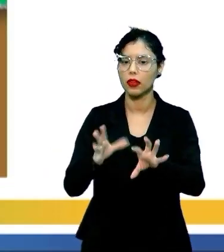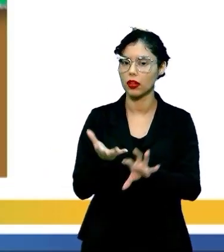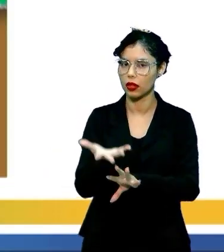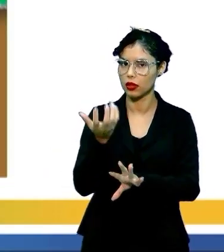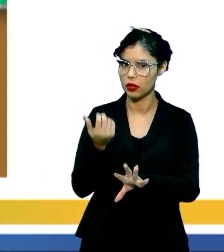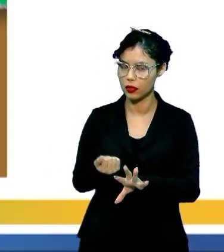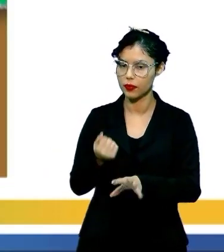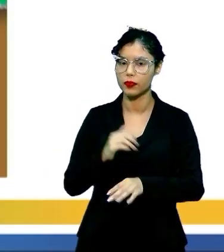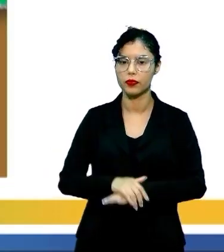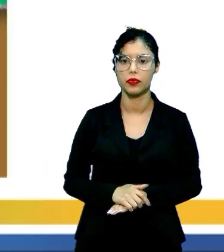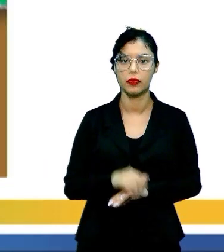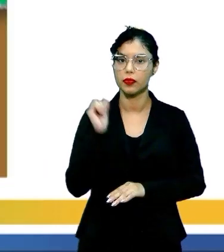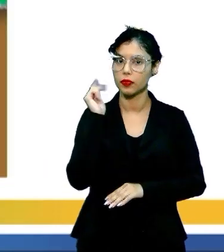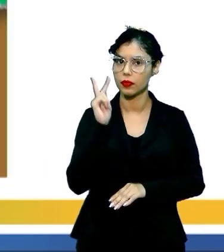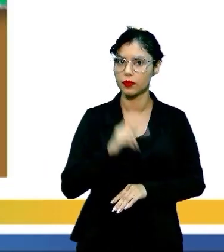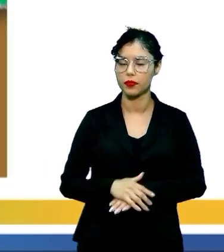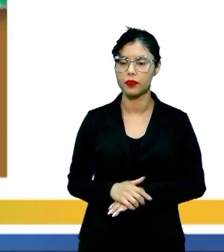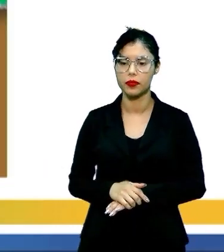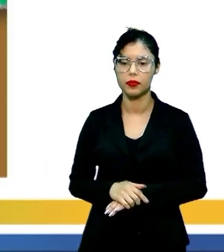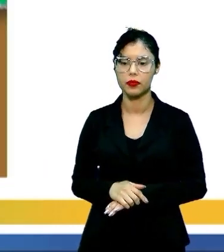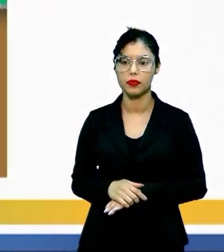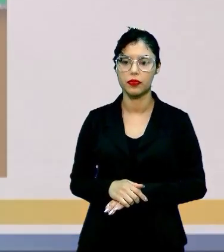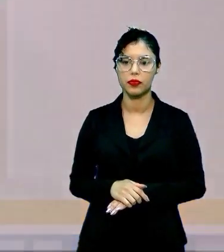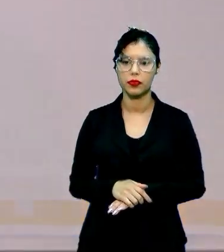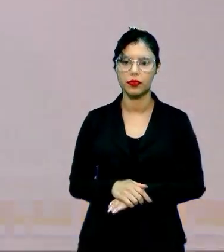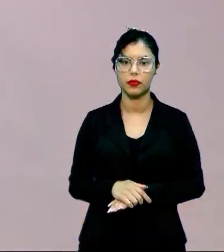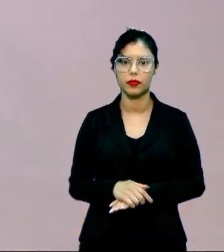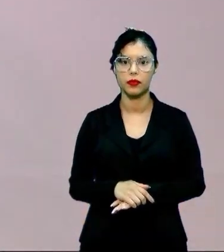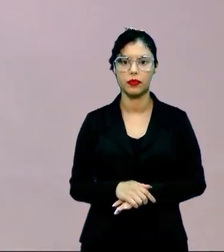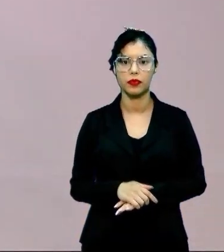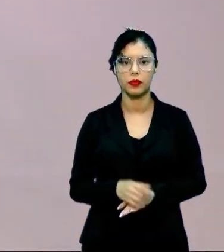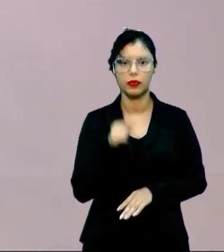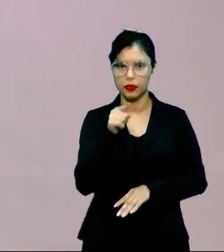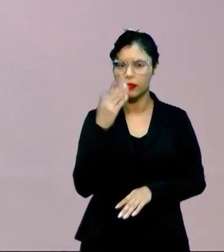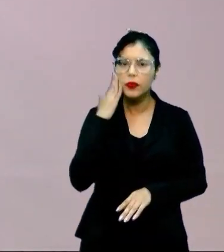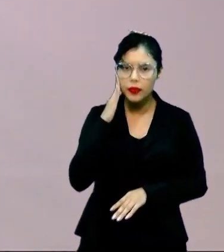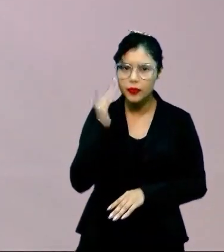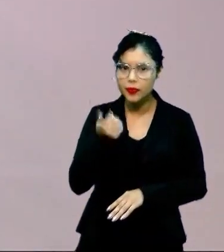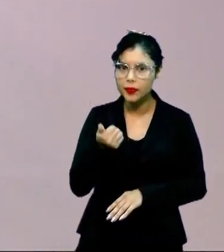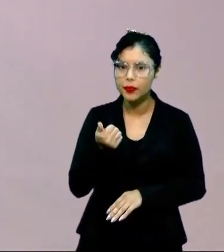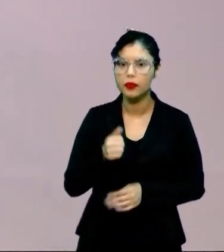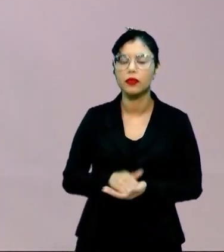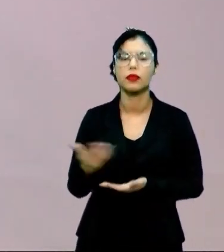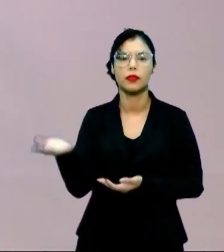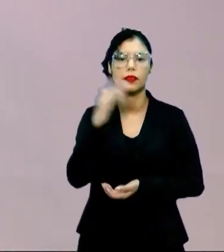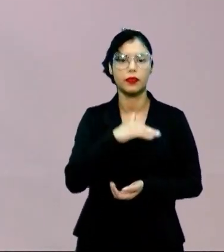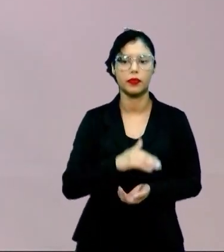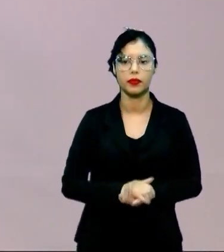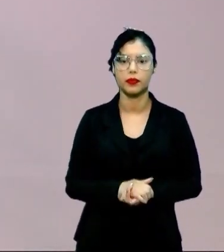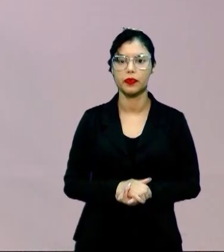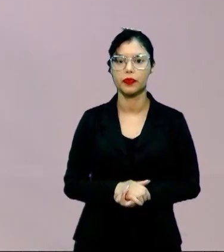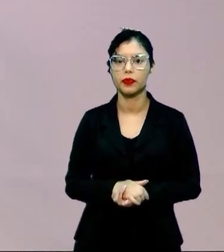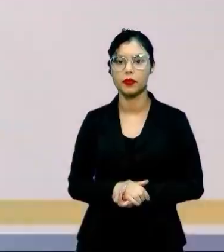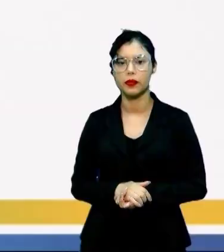o nitrogênio. Ok? Vamos. Estão me entendendo? Vamos adiante, então.